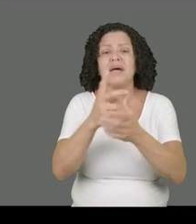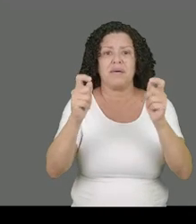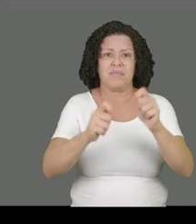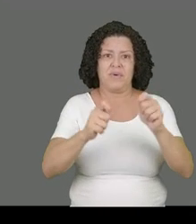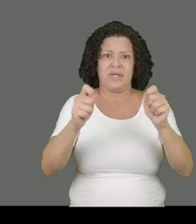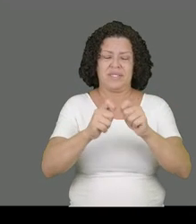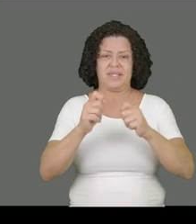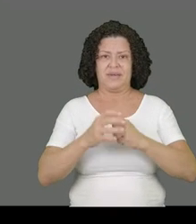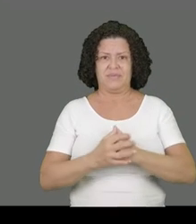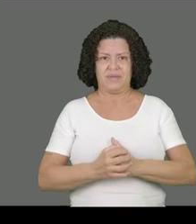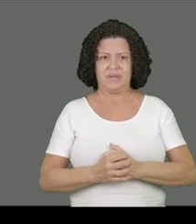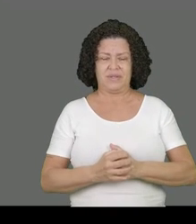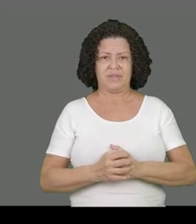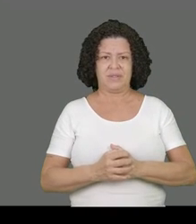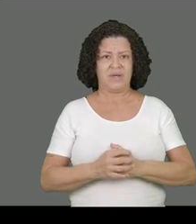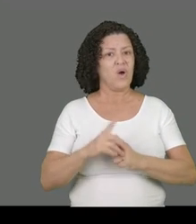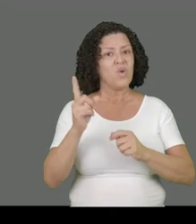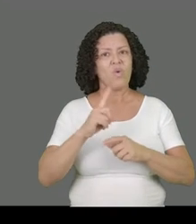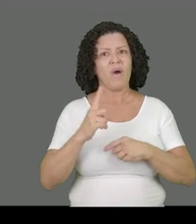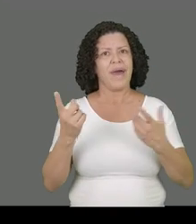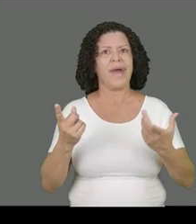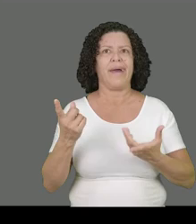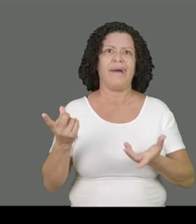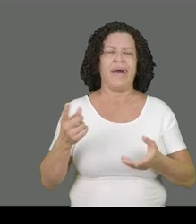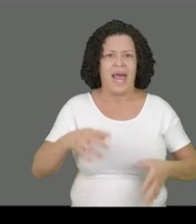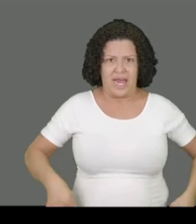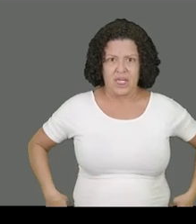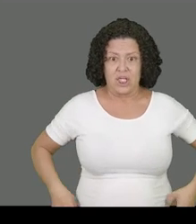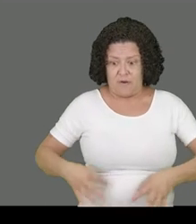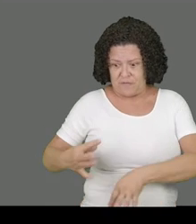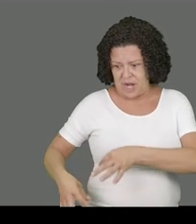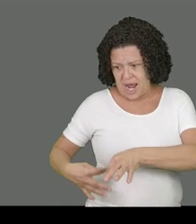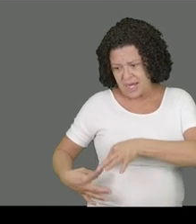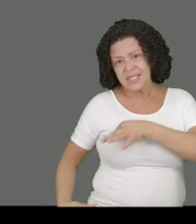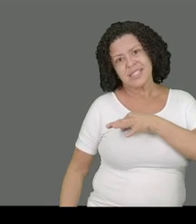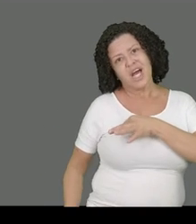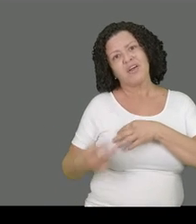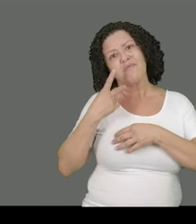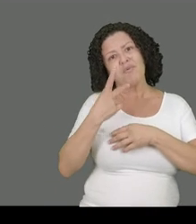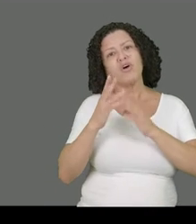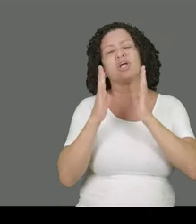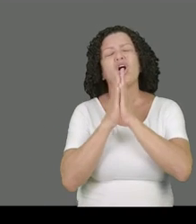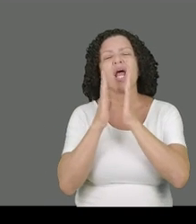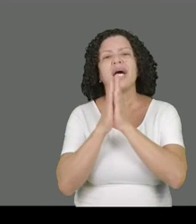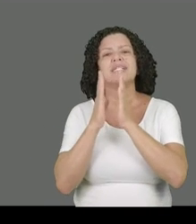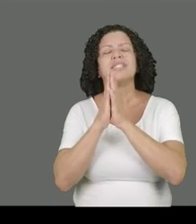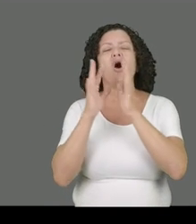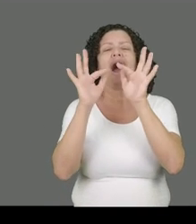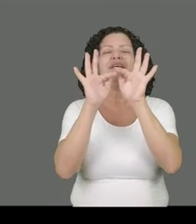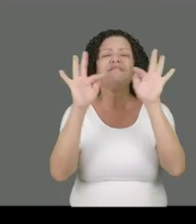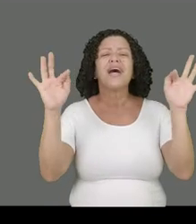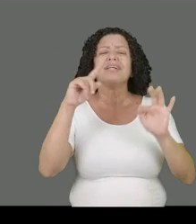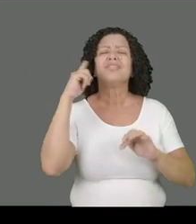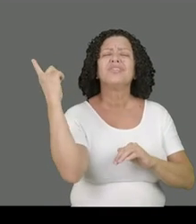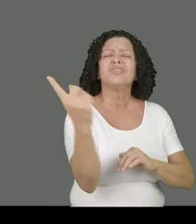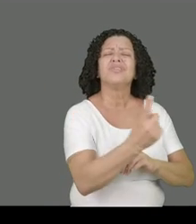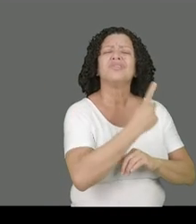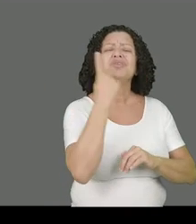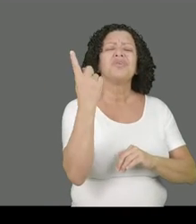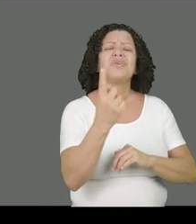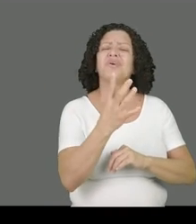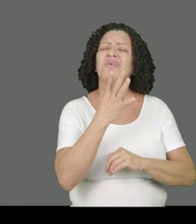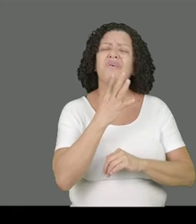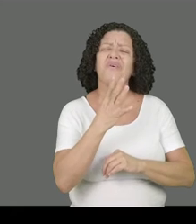Sempre, sempre que possível. Não é à toa que Francisco de Assis colocou na sua oração aquela frase